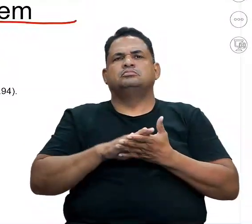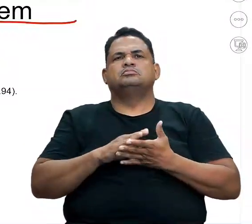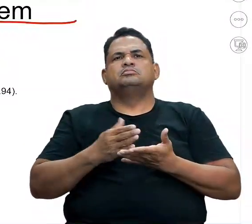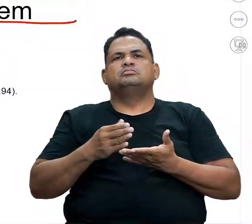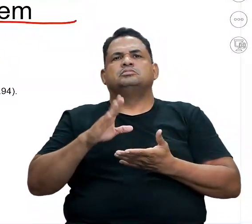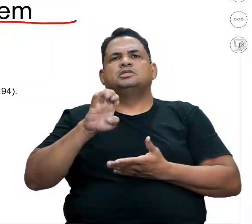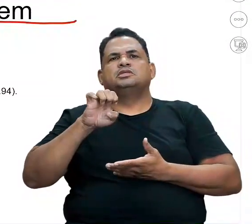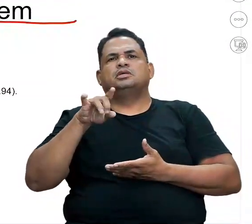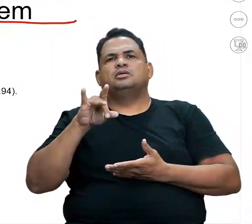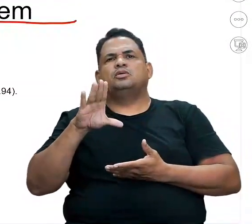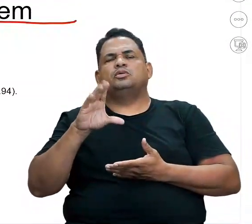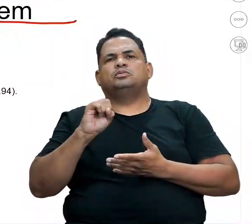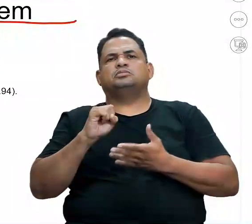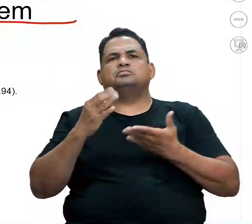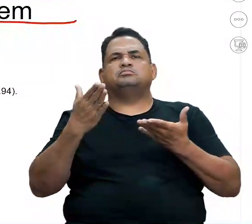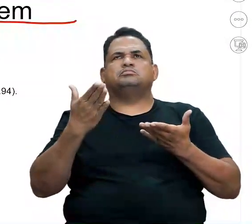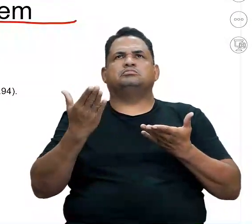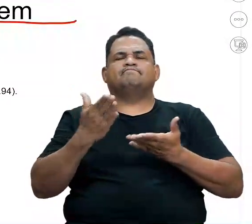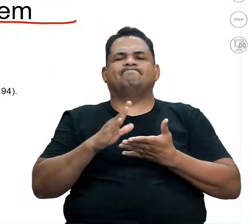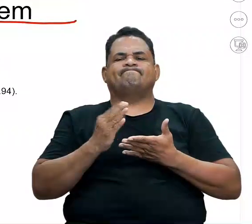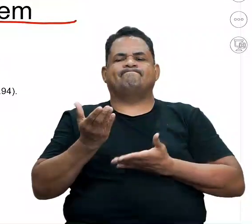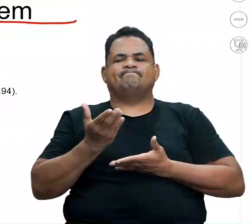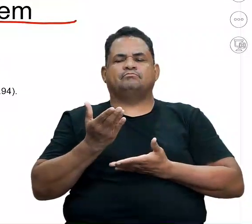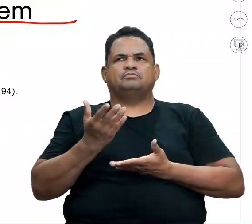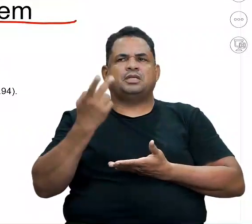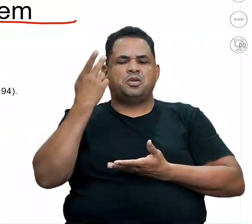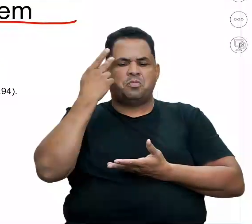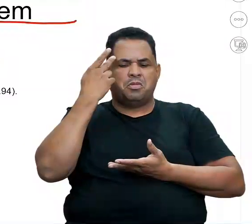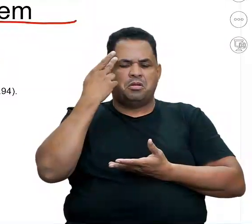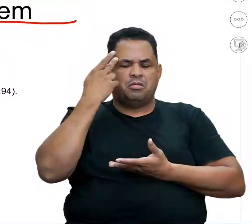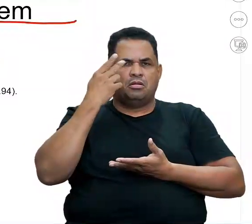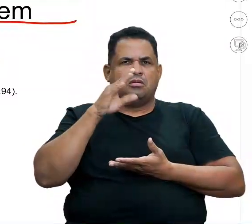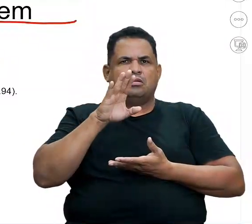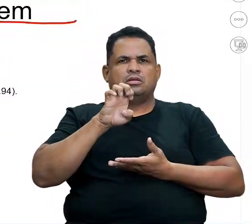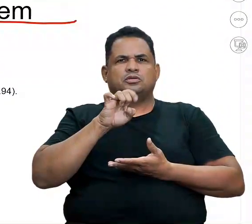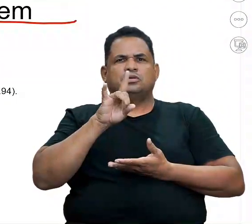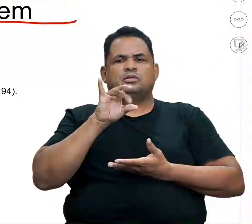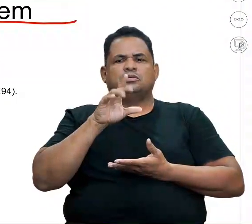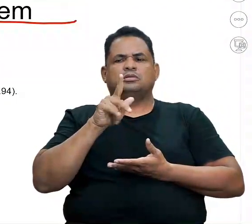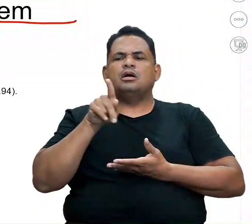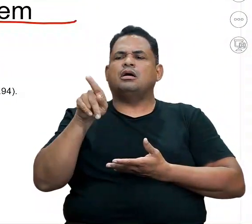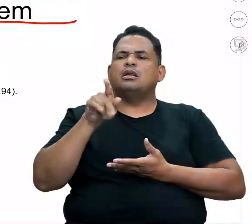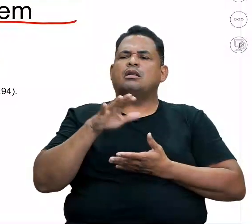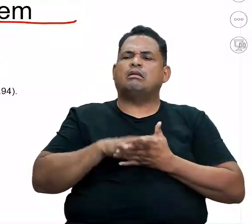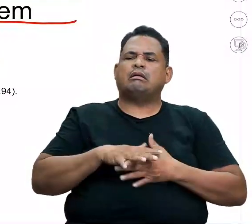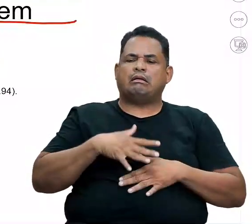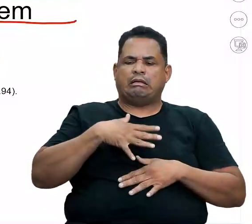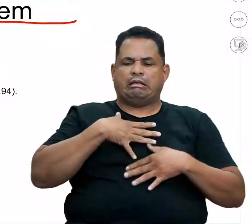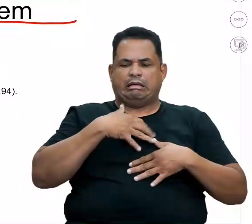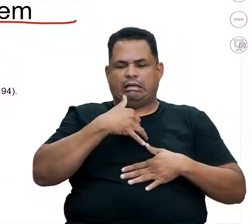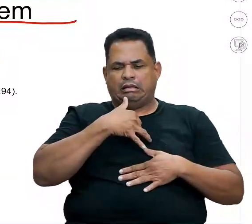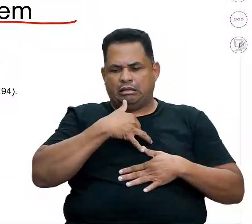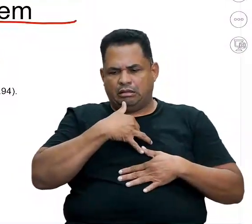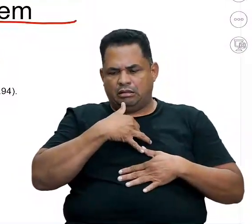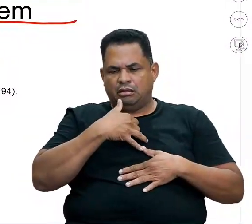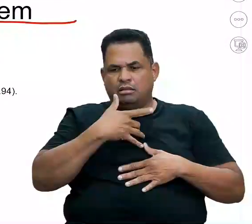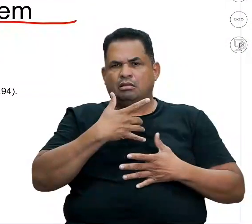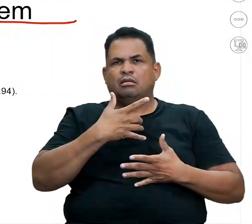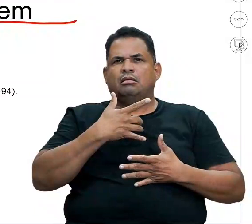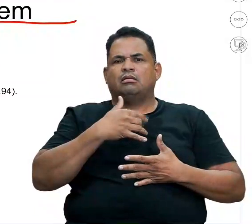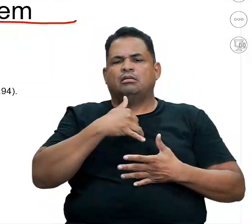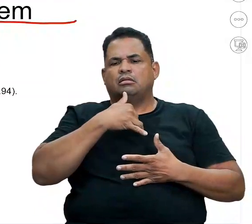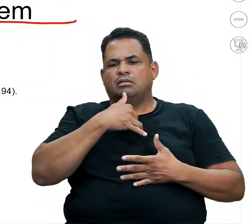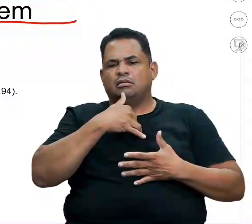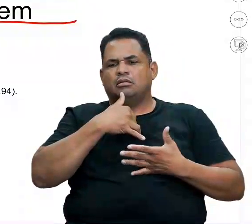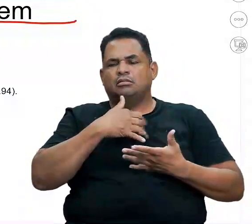estereótipos. Quer um estereótipo aí muito comum? Fulano é preguiçoso. A brasileira é isso. É um